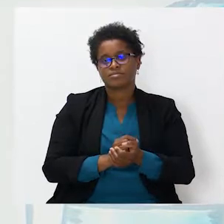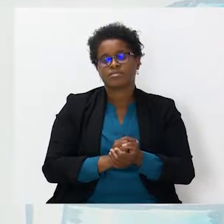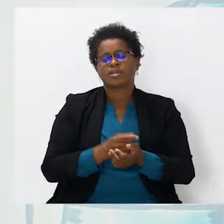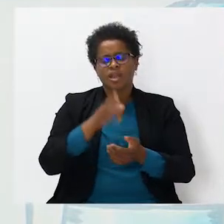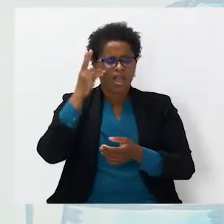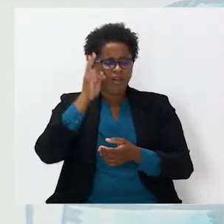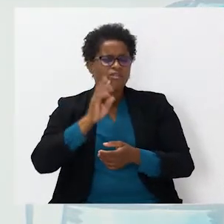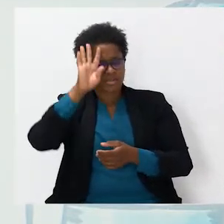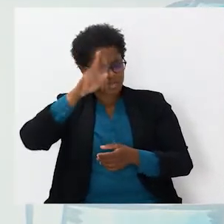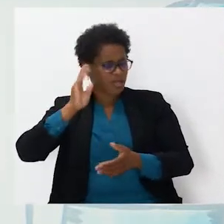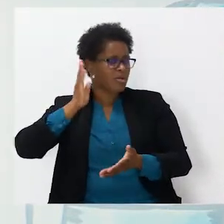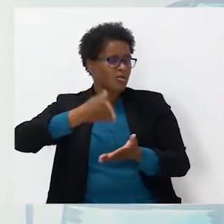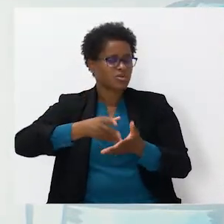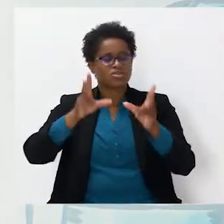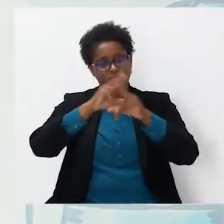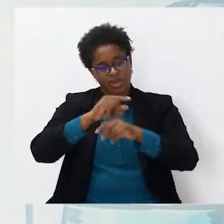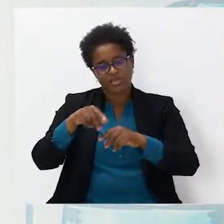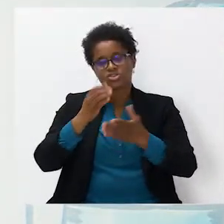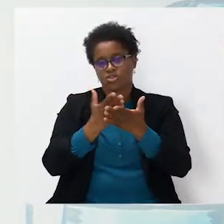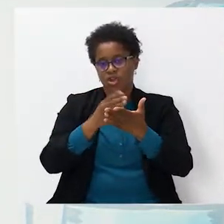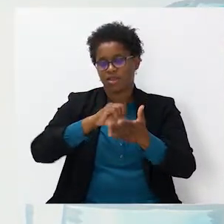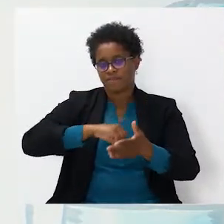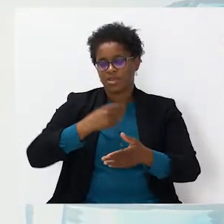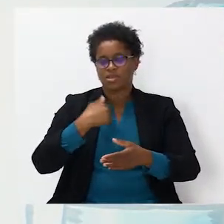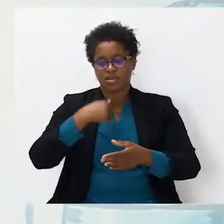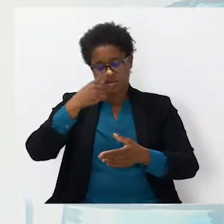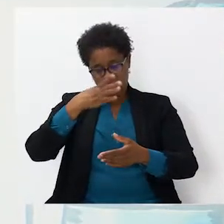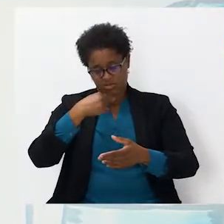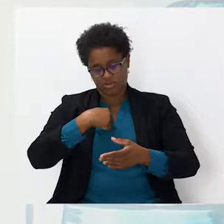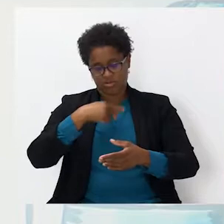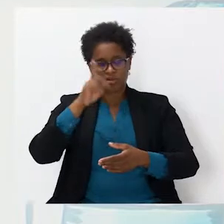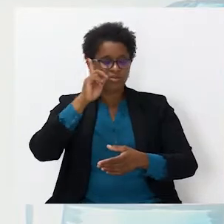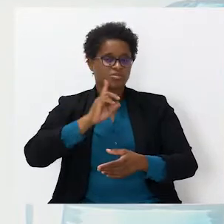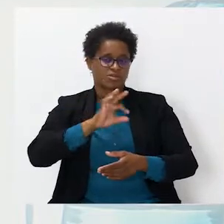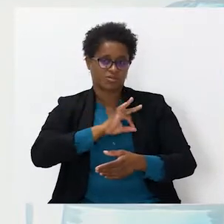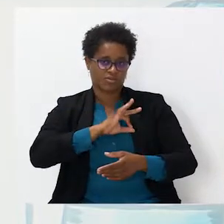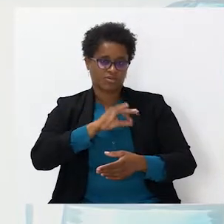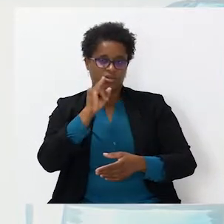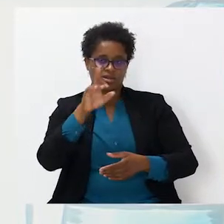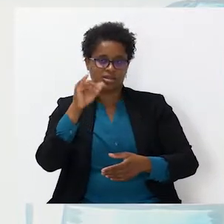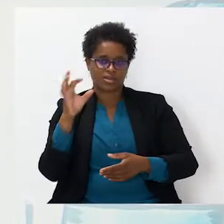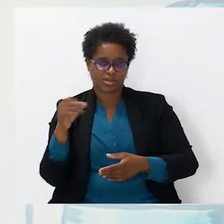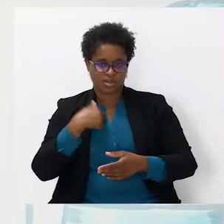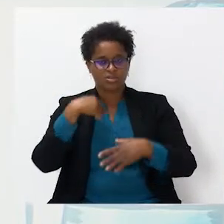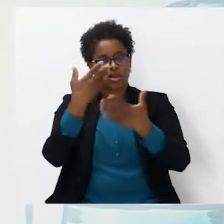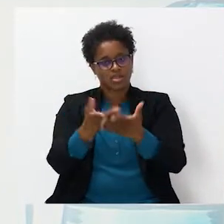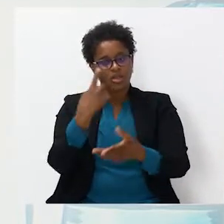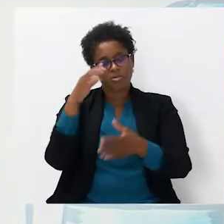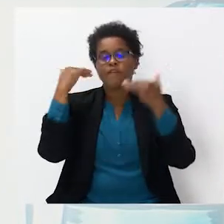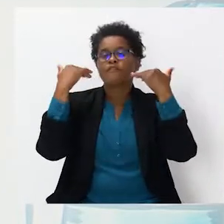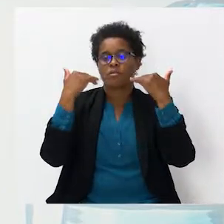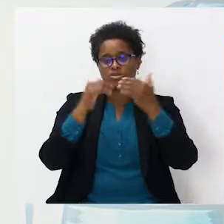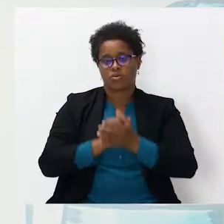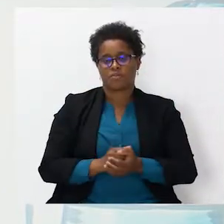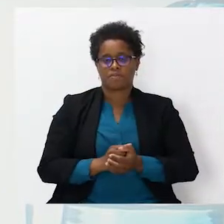última novidade da minha escola. A professora disse, eu sou professora Iria, estou a dar uma informação,